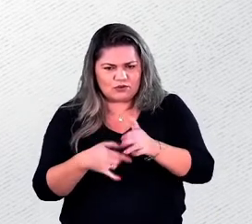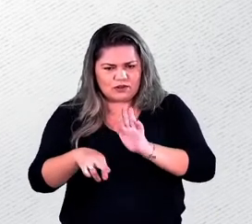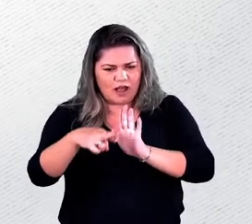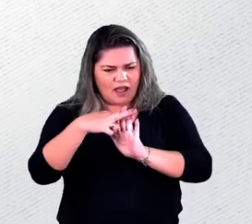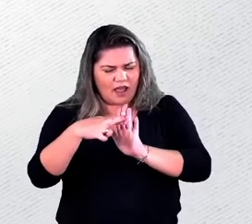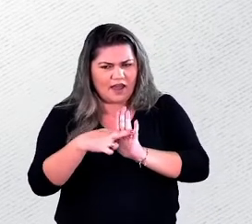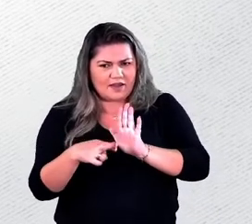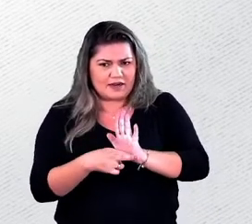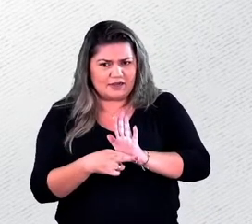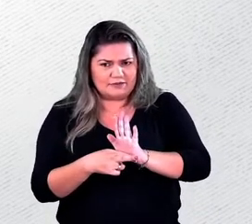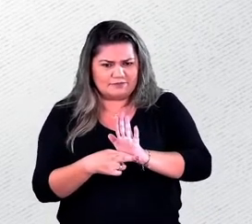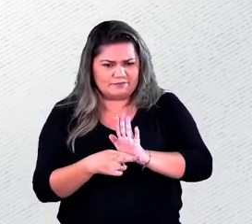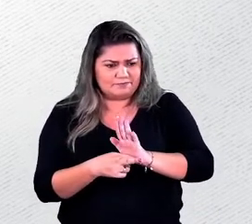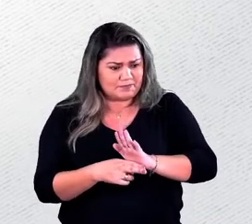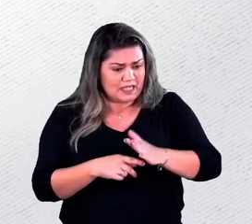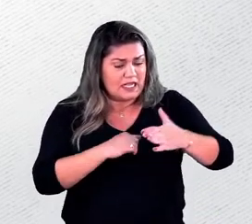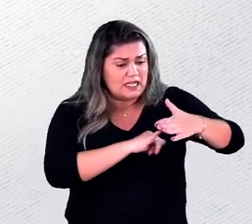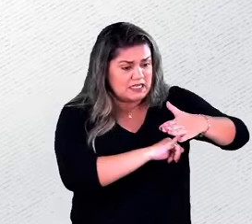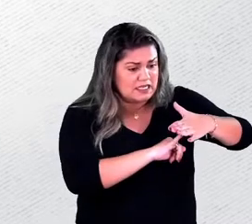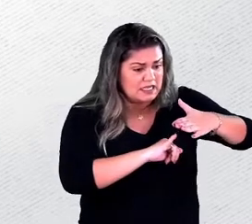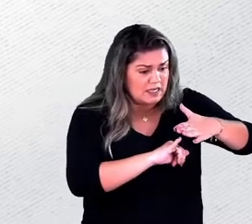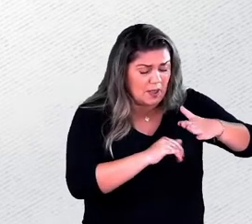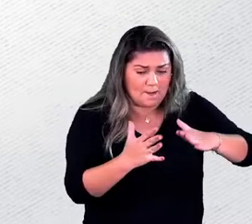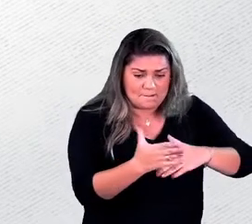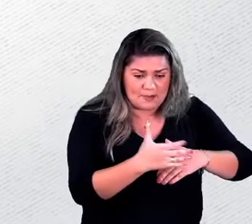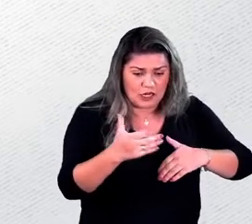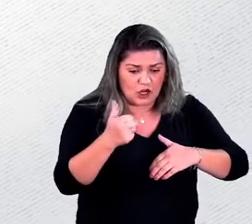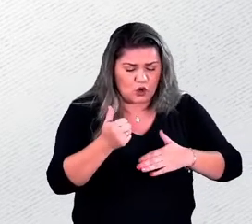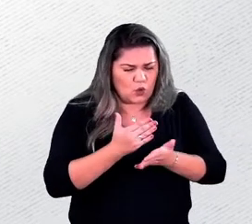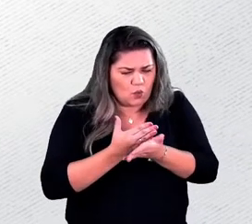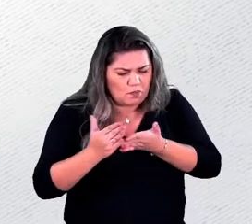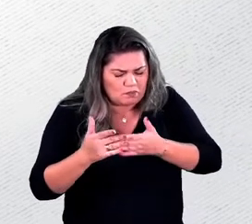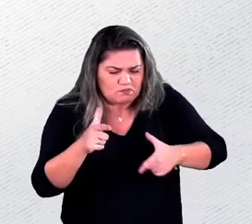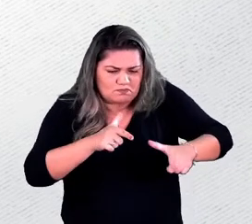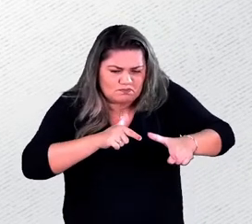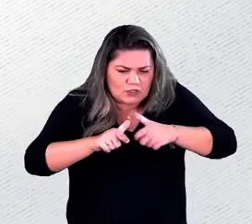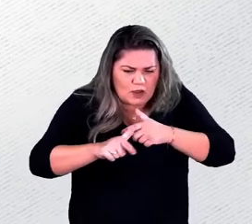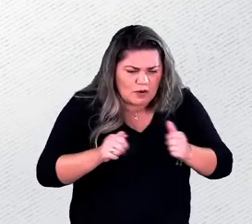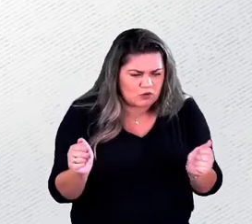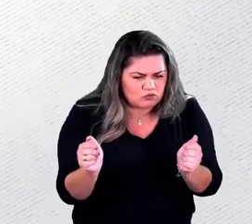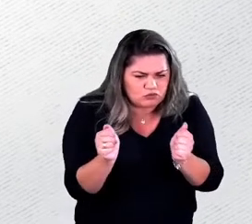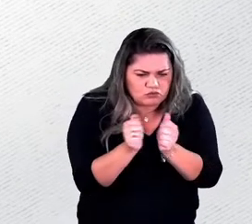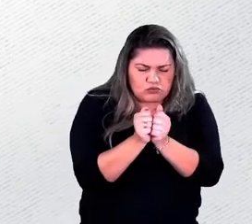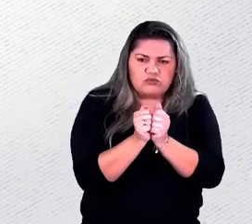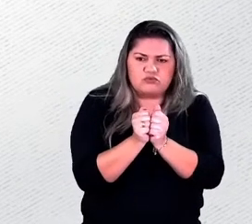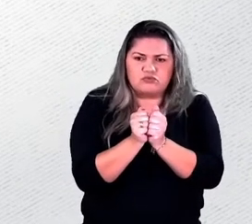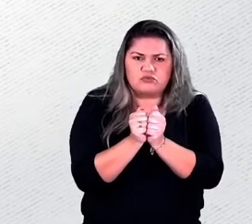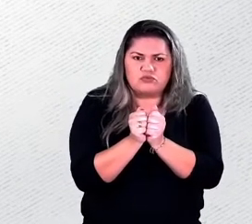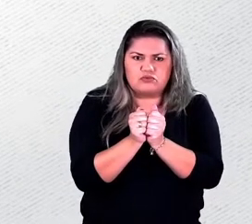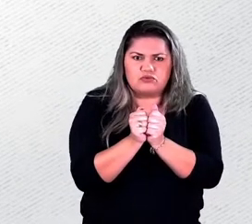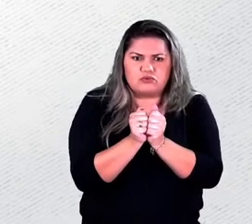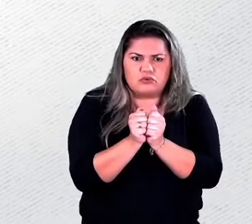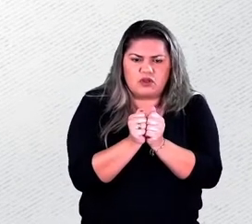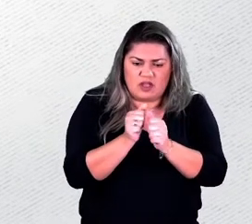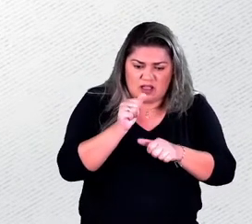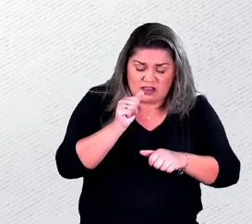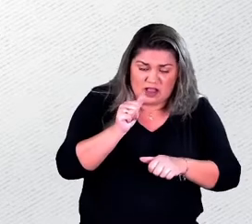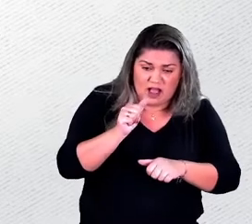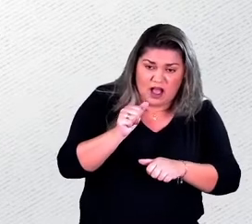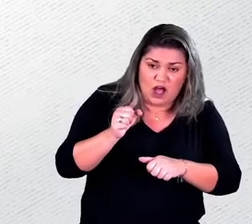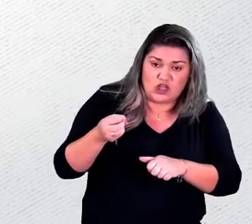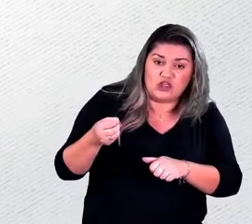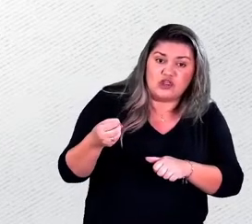começou a ser trabalhado simultaneamente a reforma do texto da